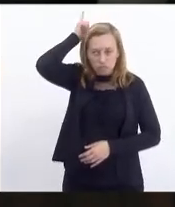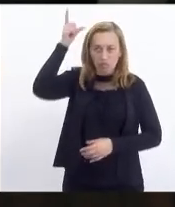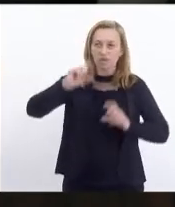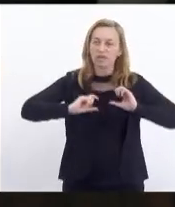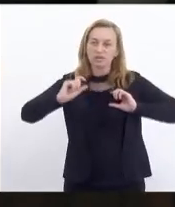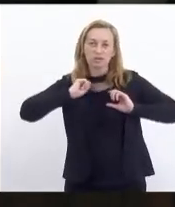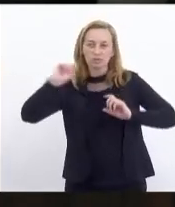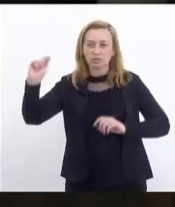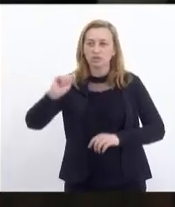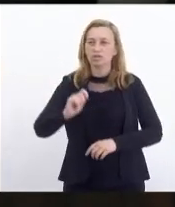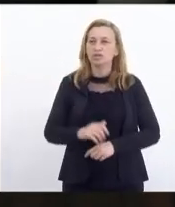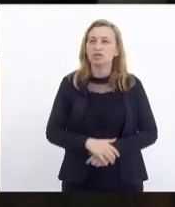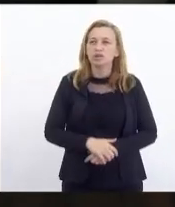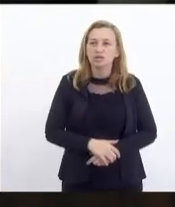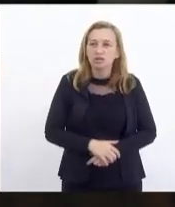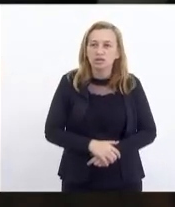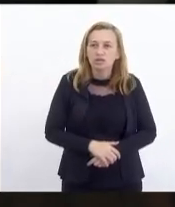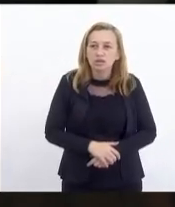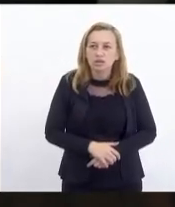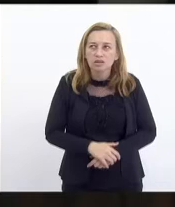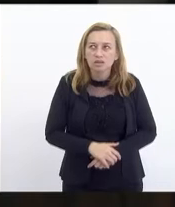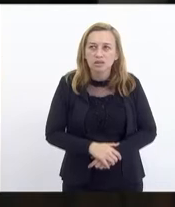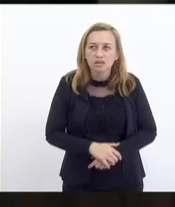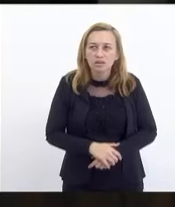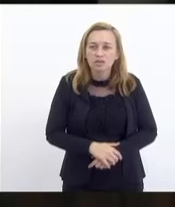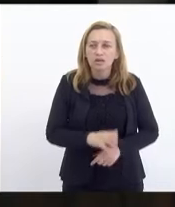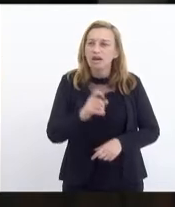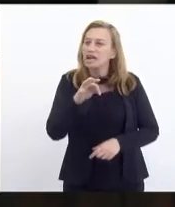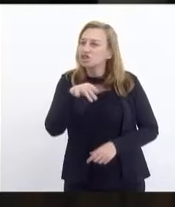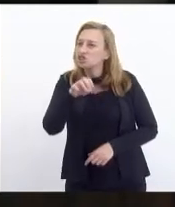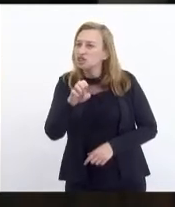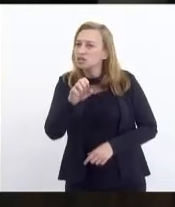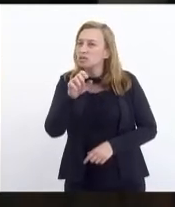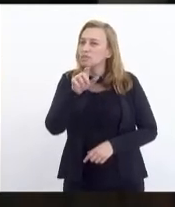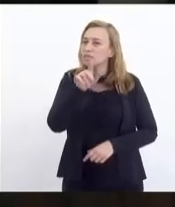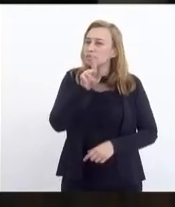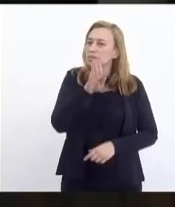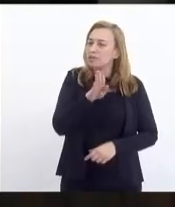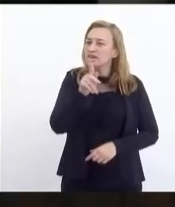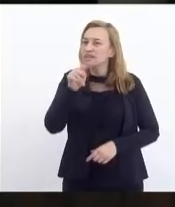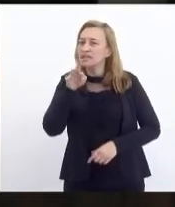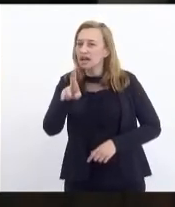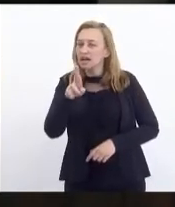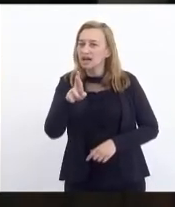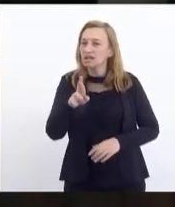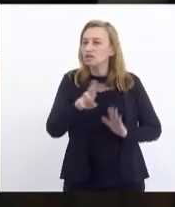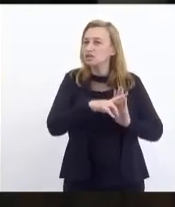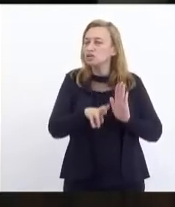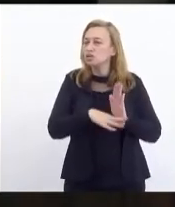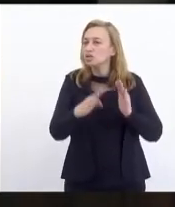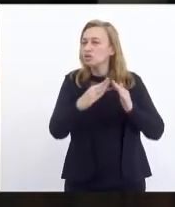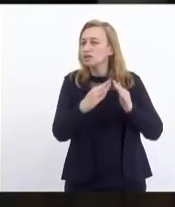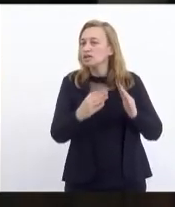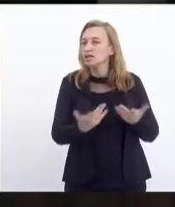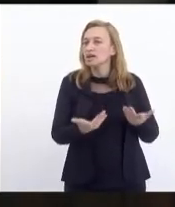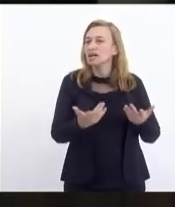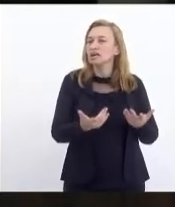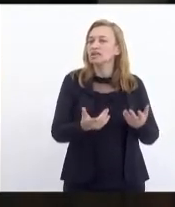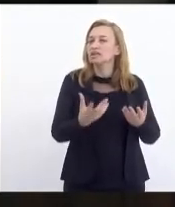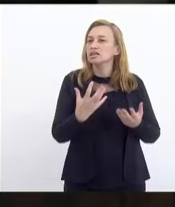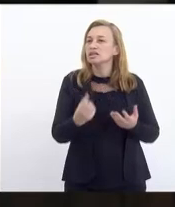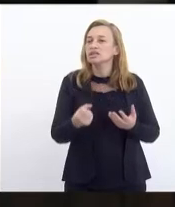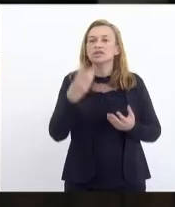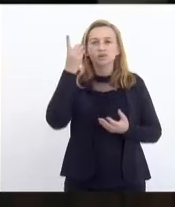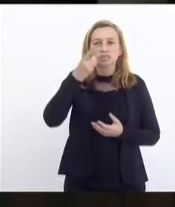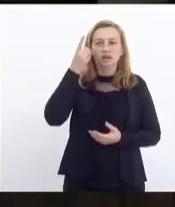Tiradentes, respectivo diploma, ao ilustríssimo senhor Alexandre Bittar. Parecida à Comissão de Normas Internas e Proporções Externas, favorável ao relator